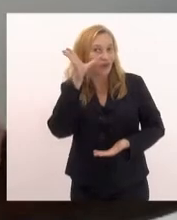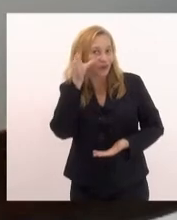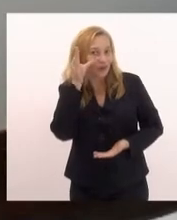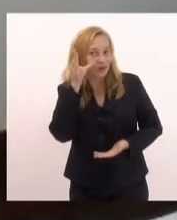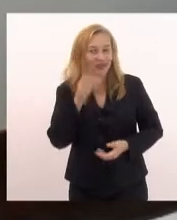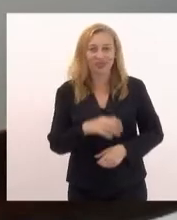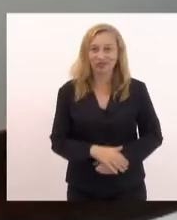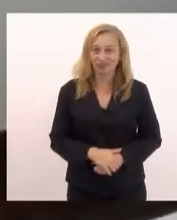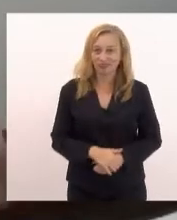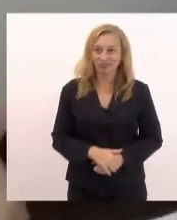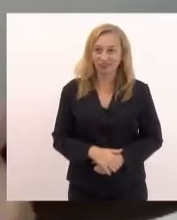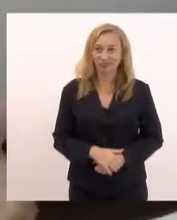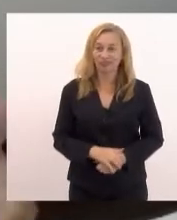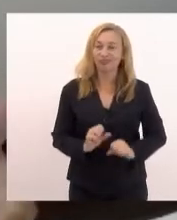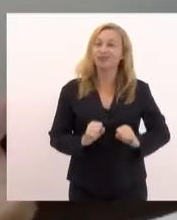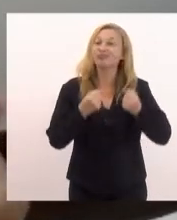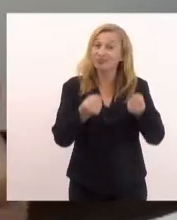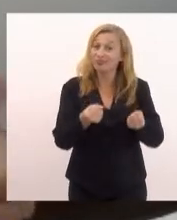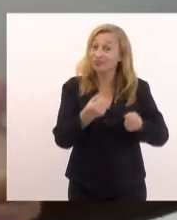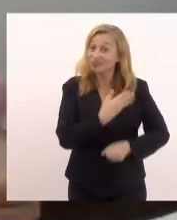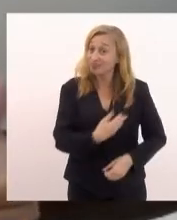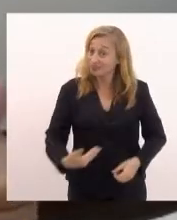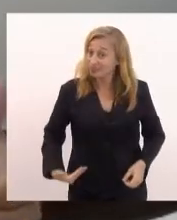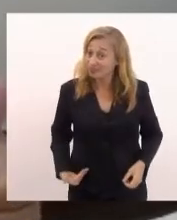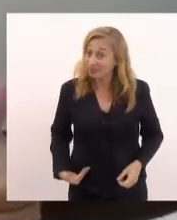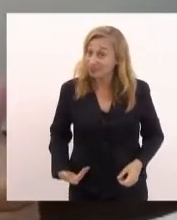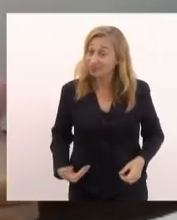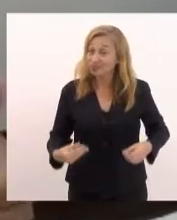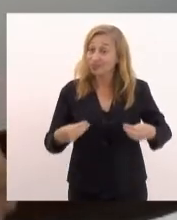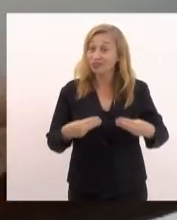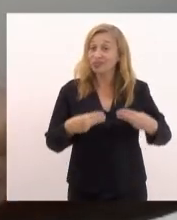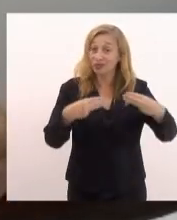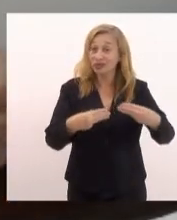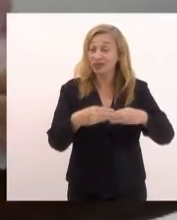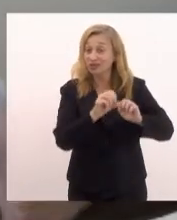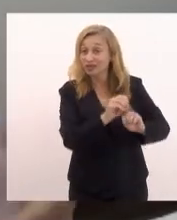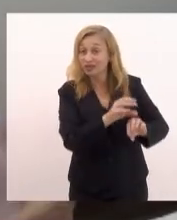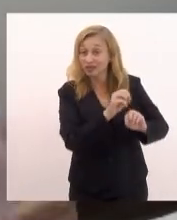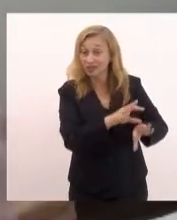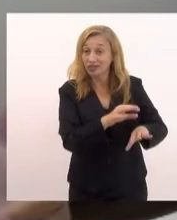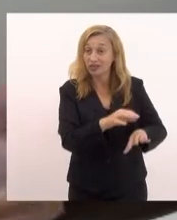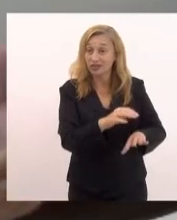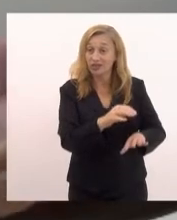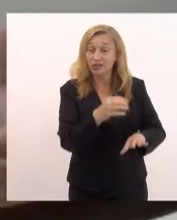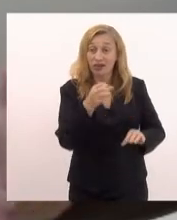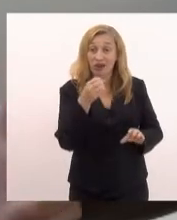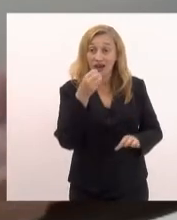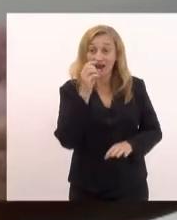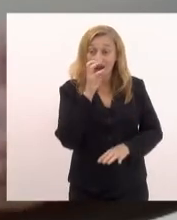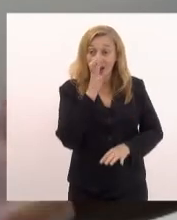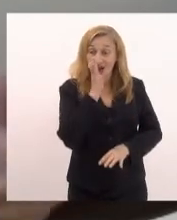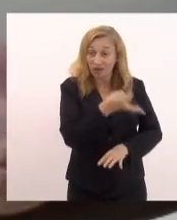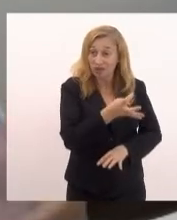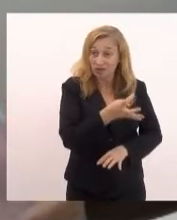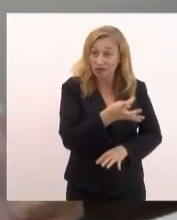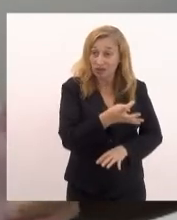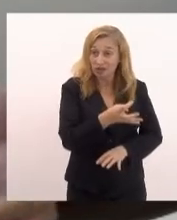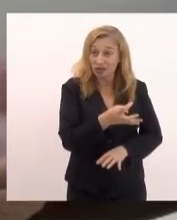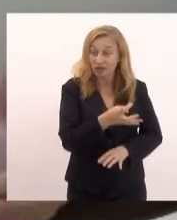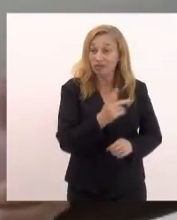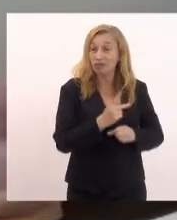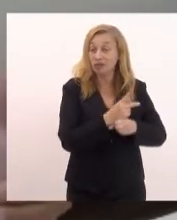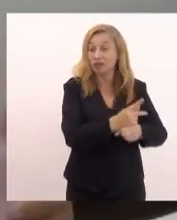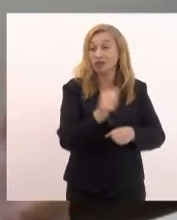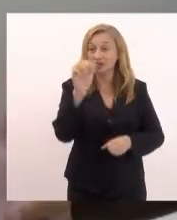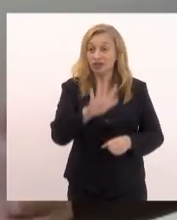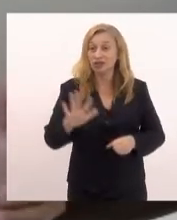curiosamente, né, defende-se um governo cujo ministro da Educação acabou de ser denunciado pela Procuradoria-Geral da República por